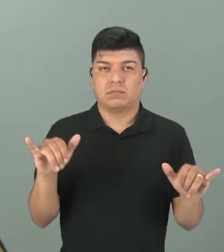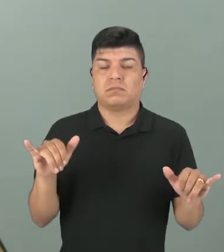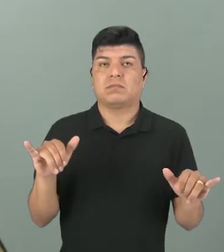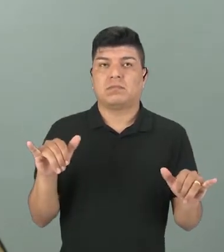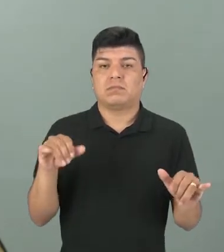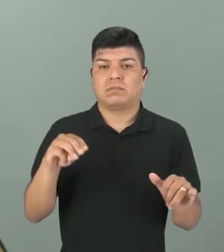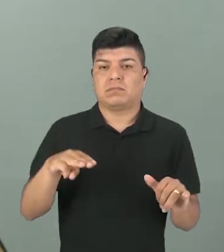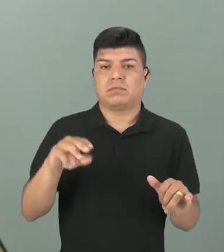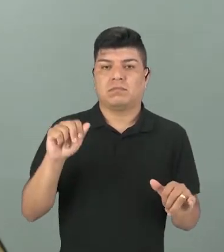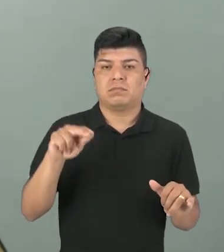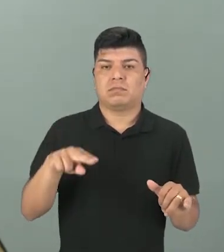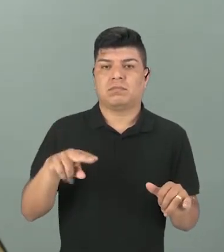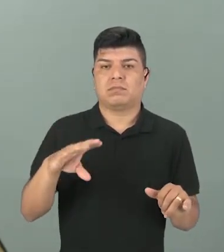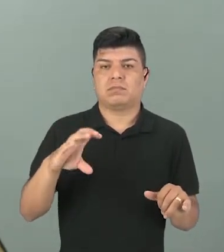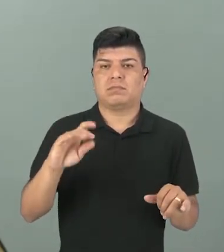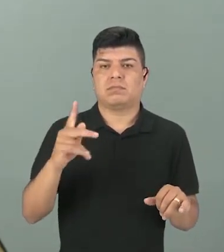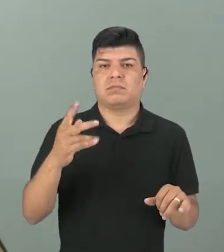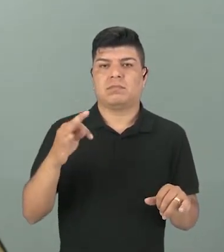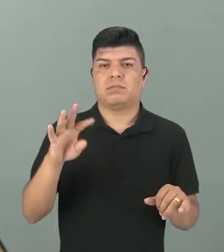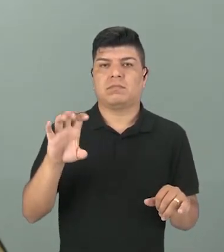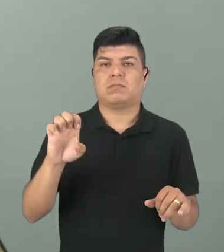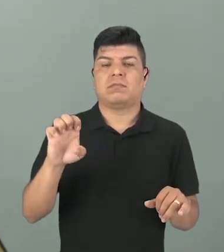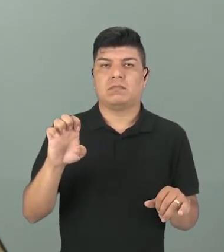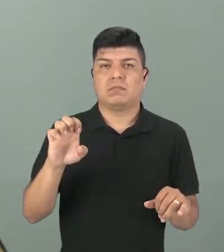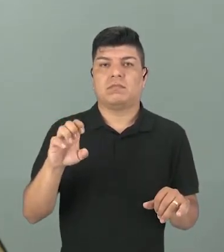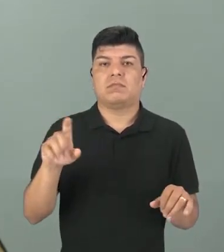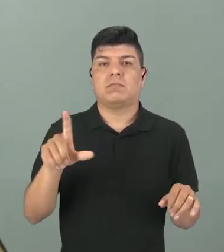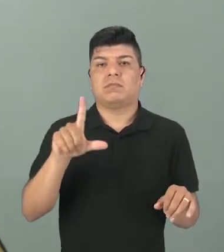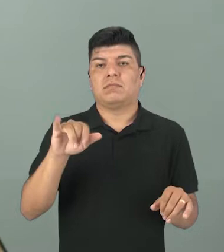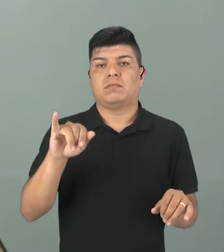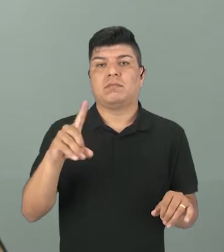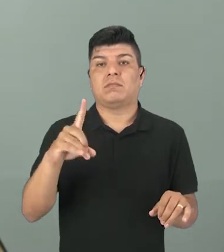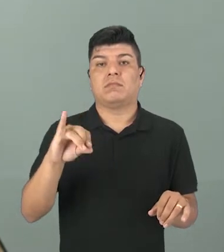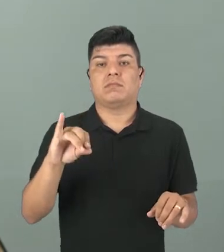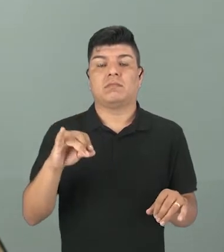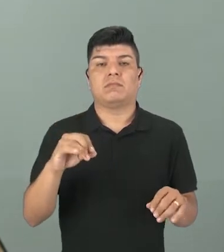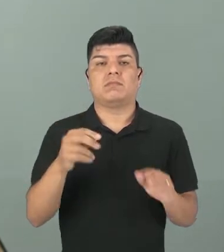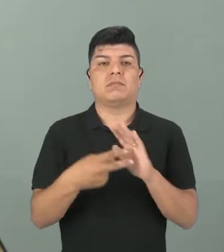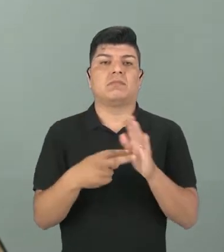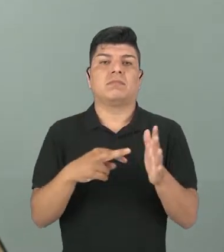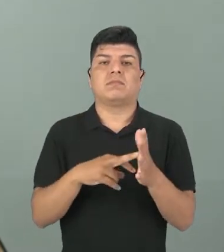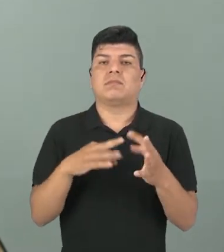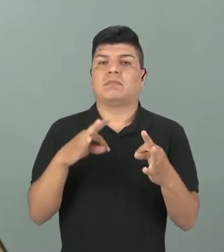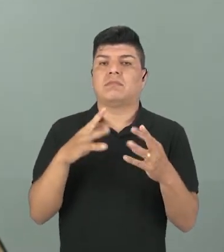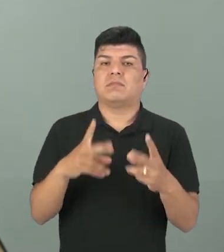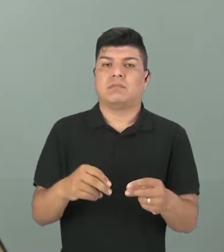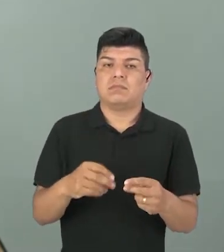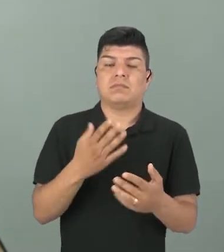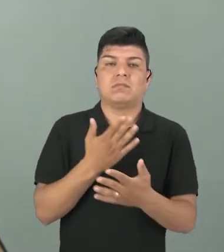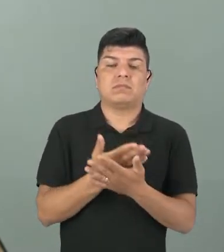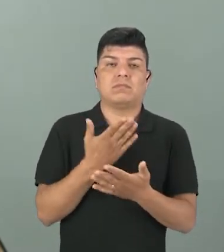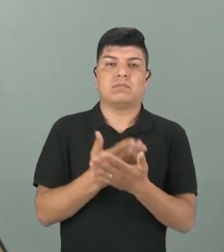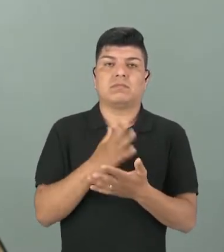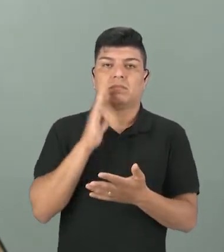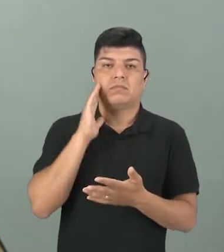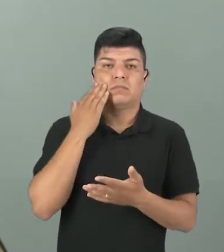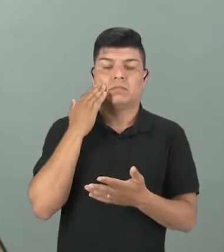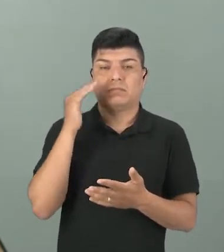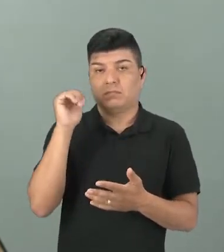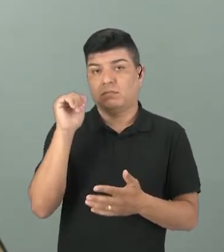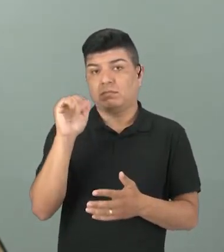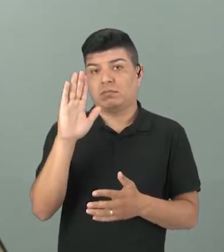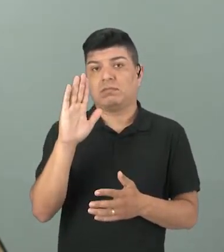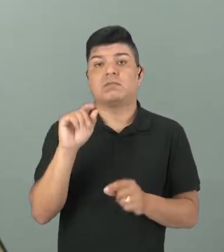e o lead da notícia. E aí vocês podem me perguntar, mas o que é tudo isso? A gente vai estudar e entender